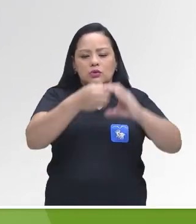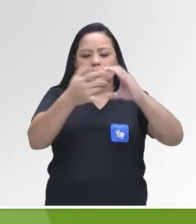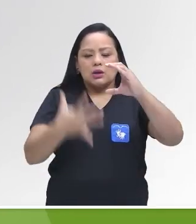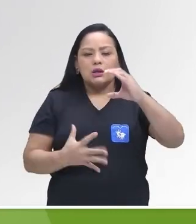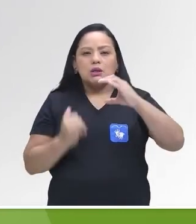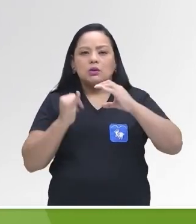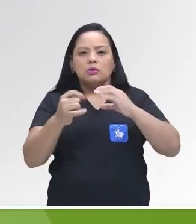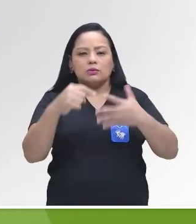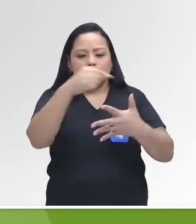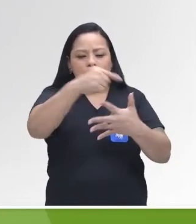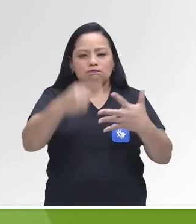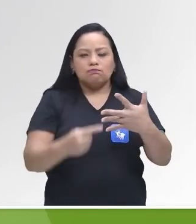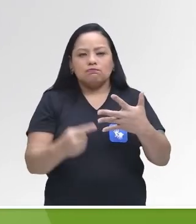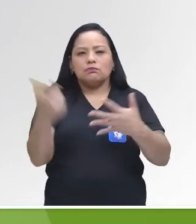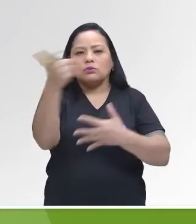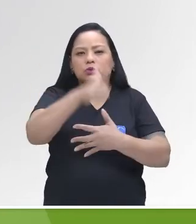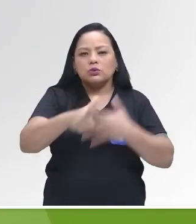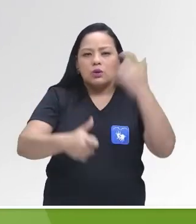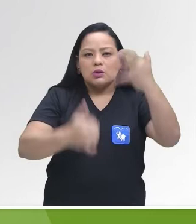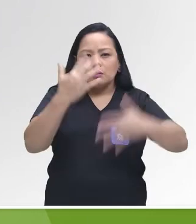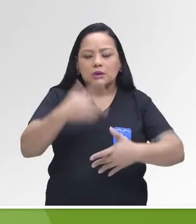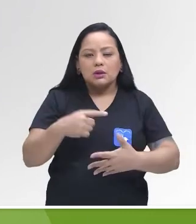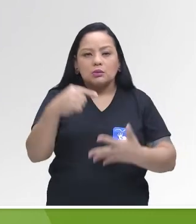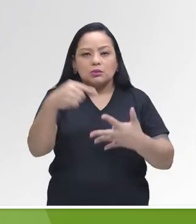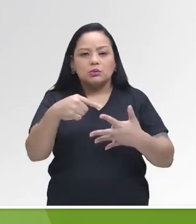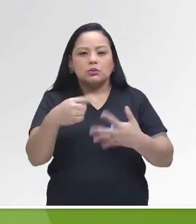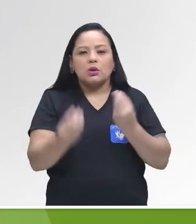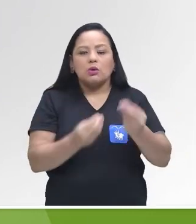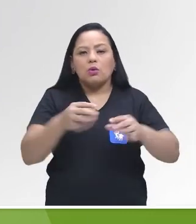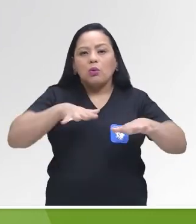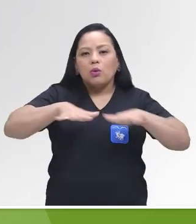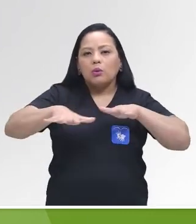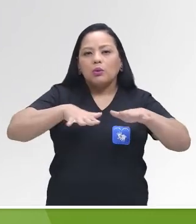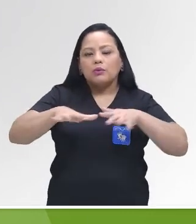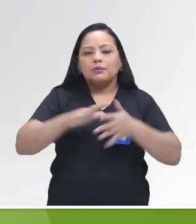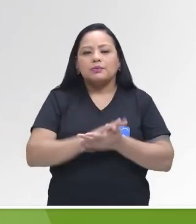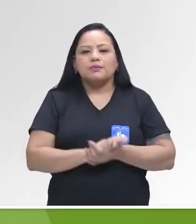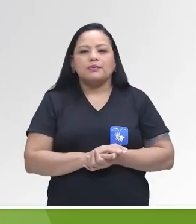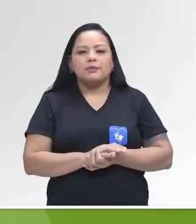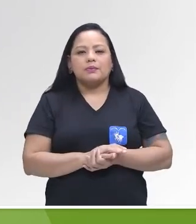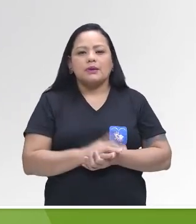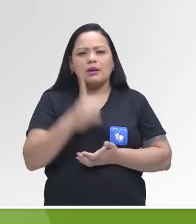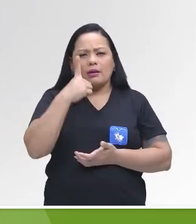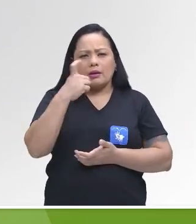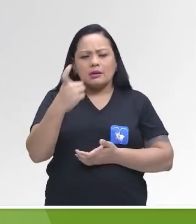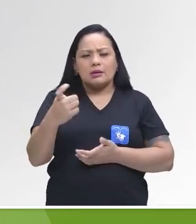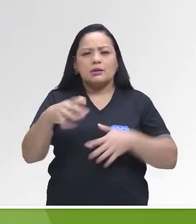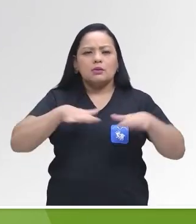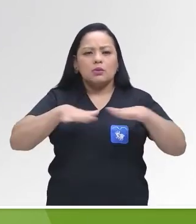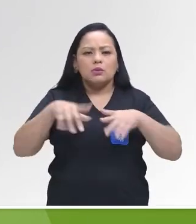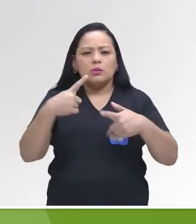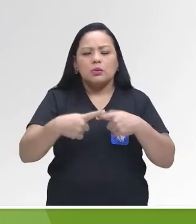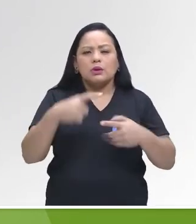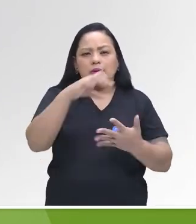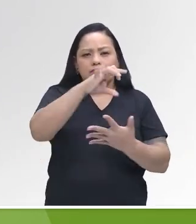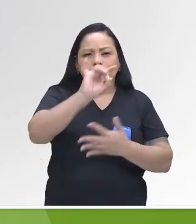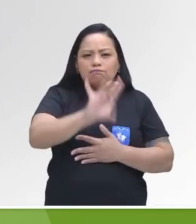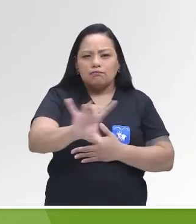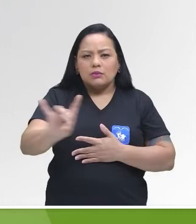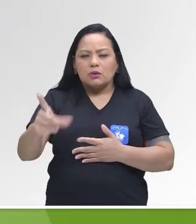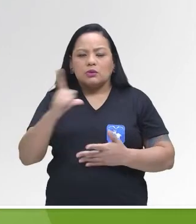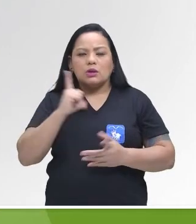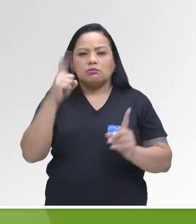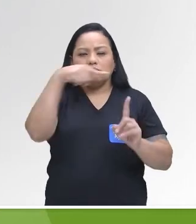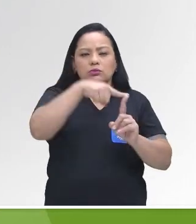características desses animais, e aí uma delas vai ser a locomoção, que é muito interessante, né? Porque cada um vai ter um tipo